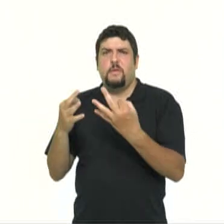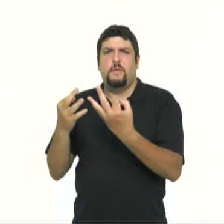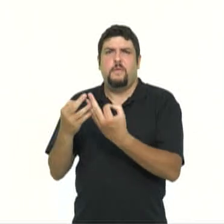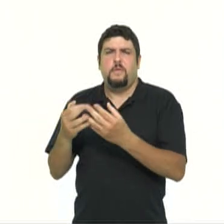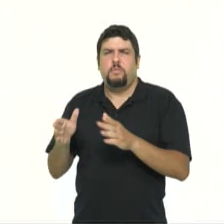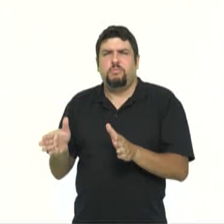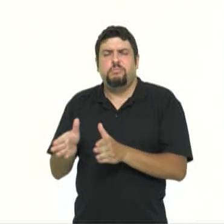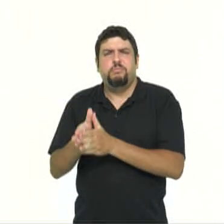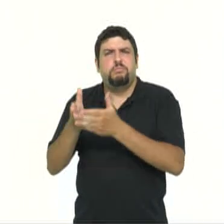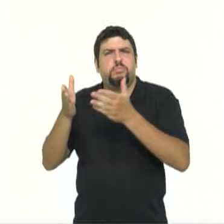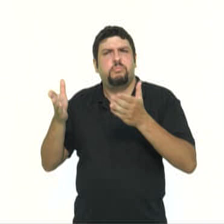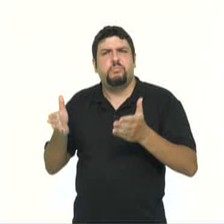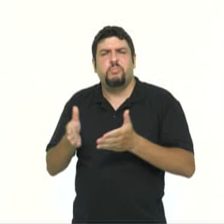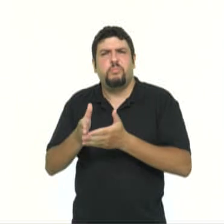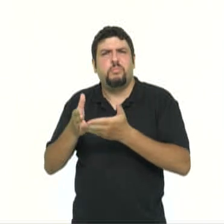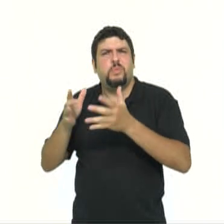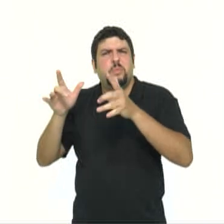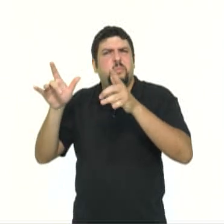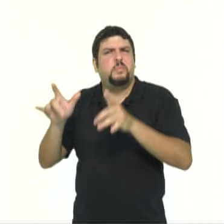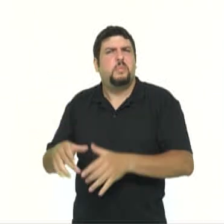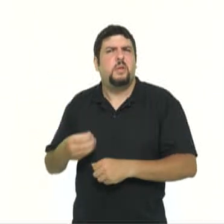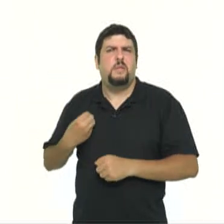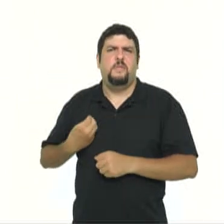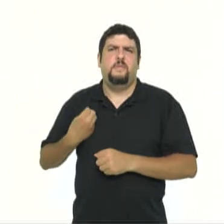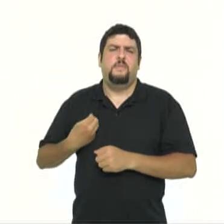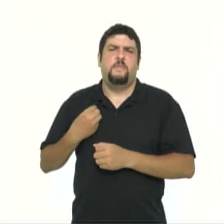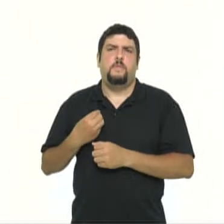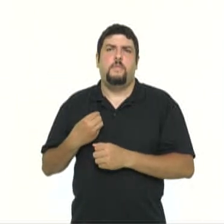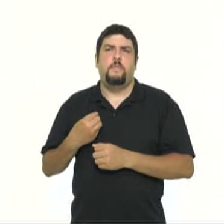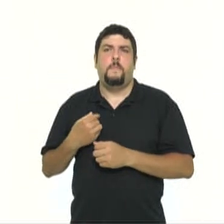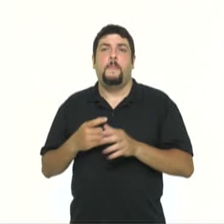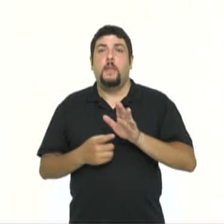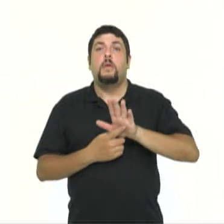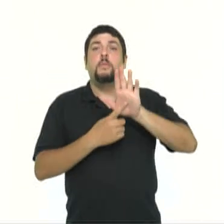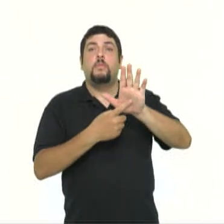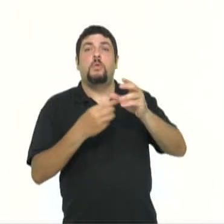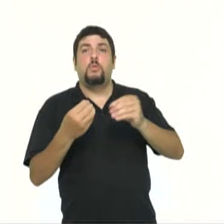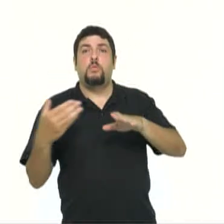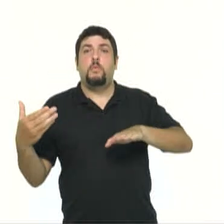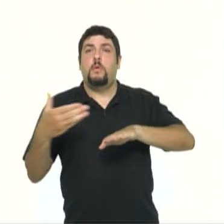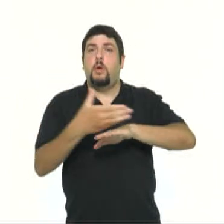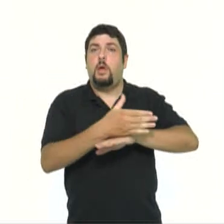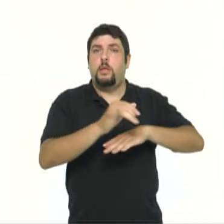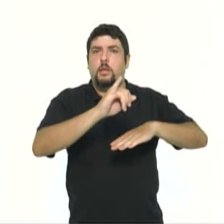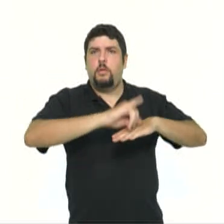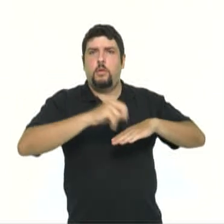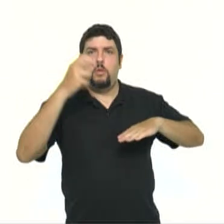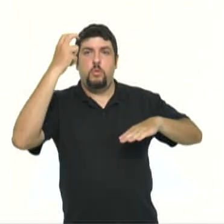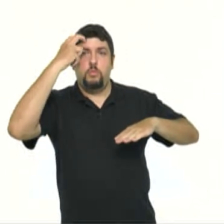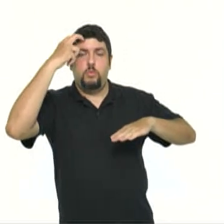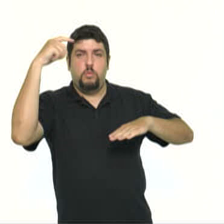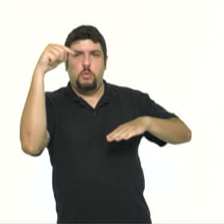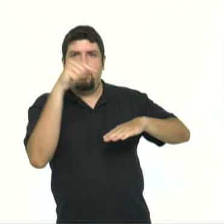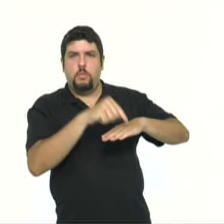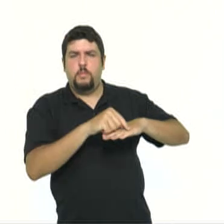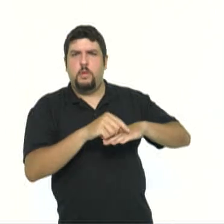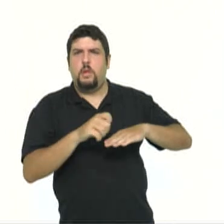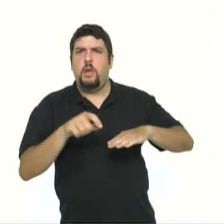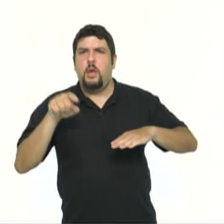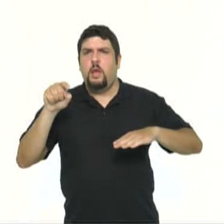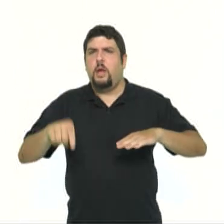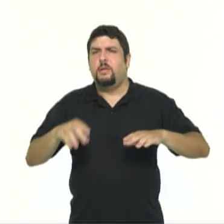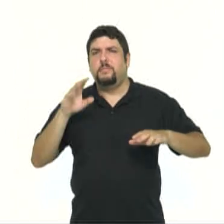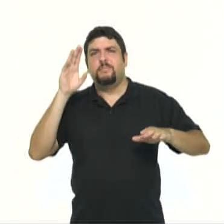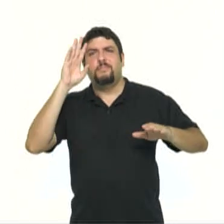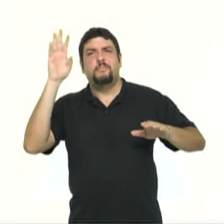miserabilidade vive e, assim, mostra como o acesso a centros culturais é uma perspectiva distante de